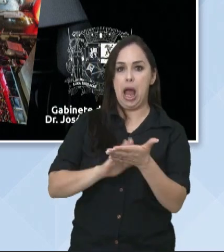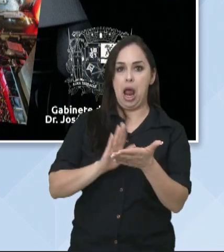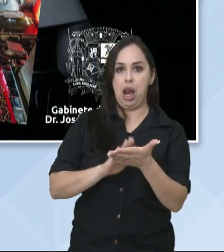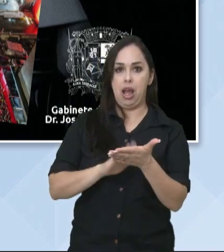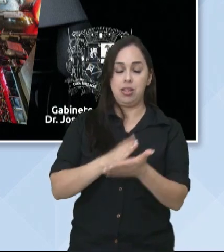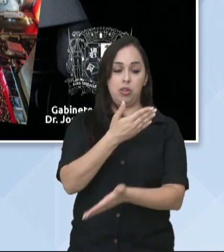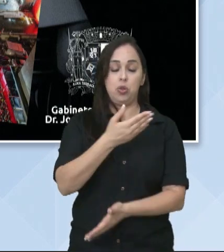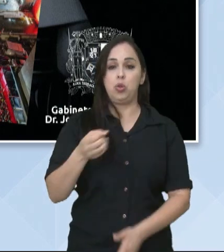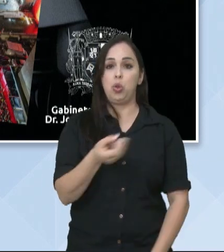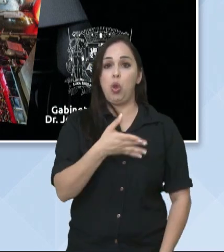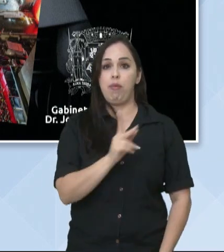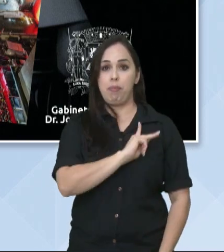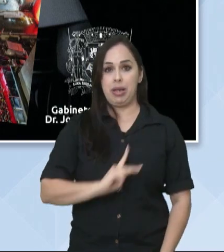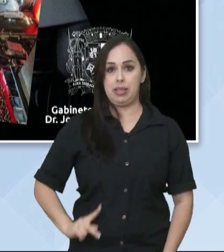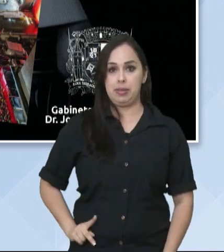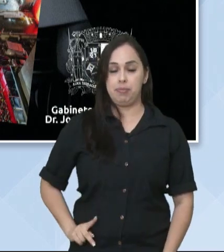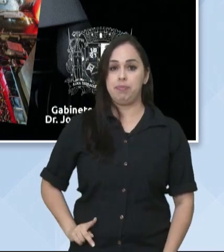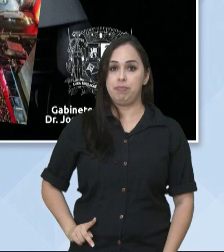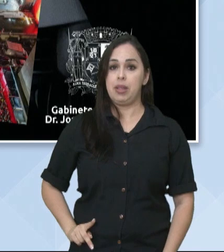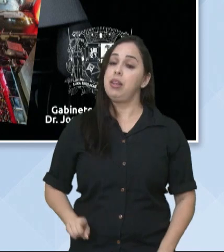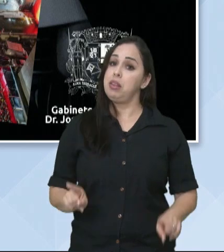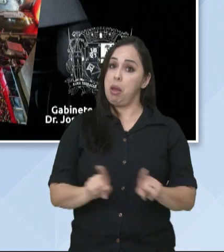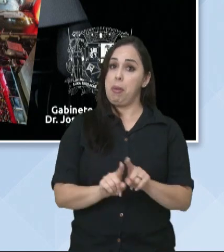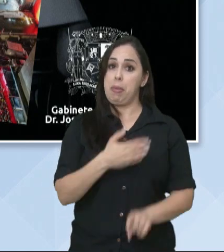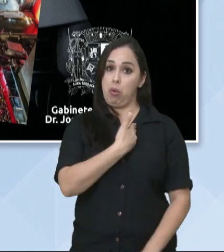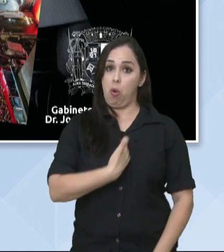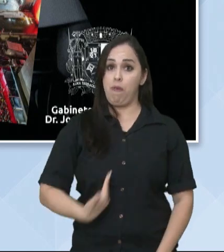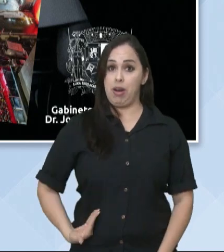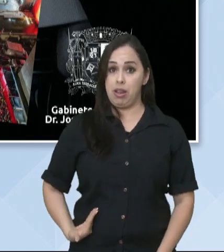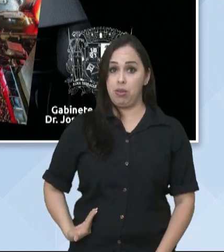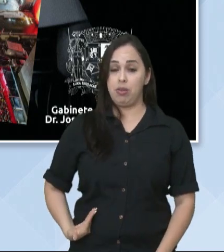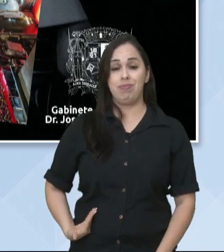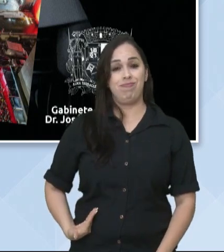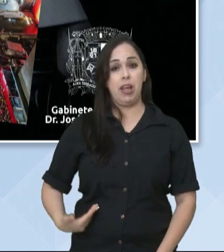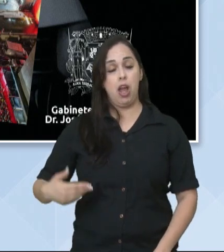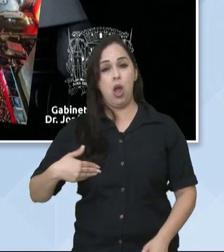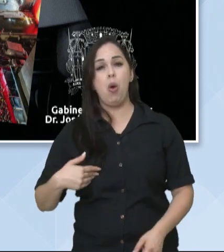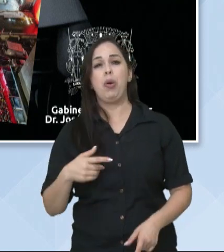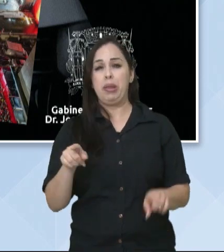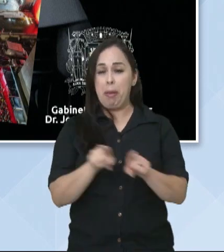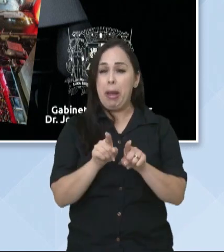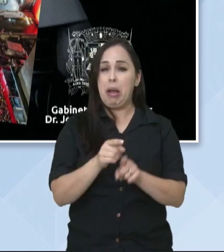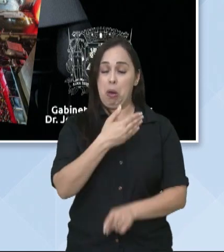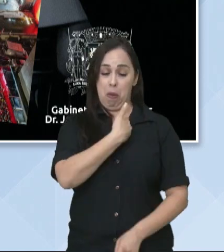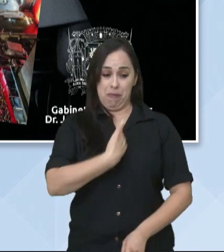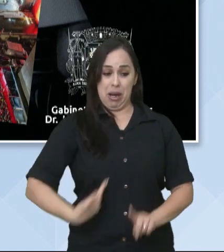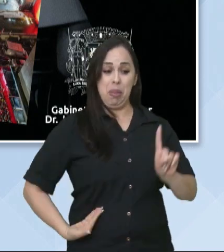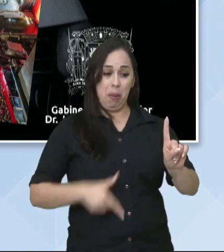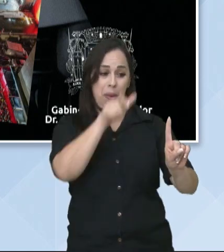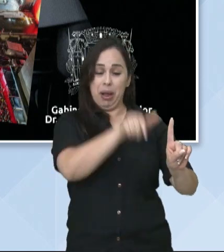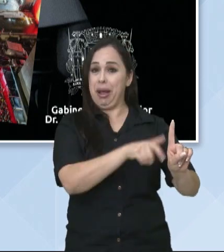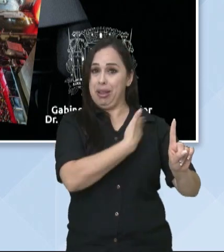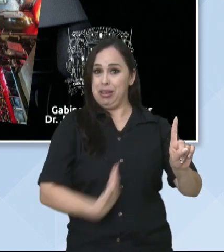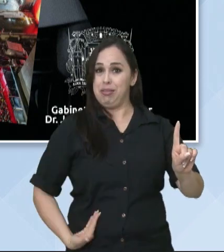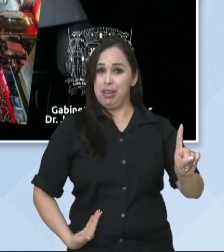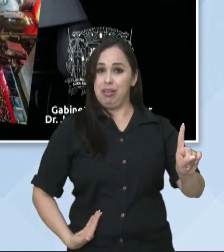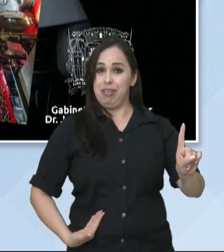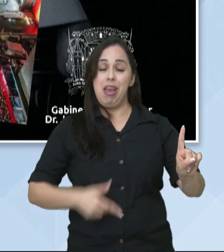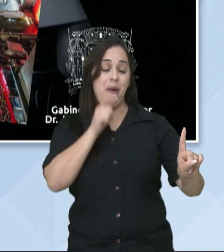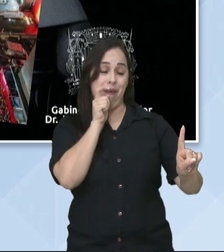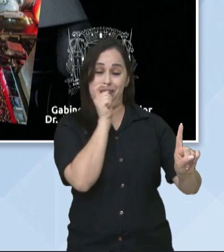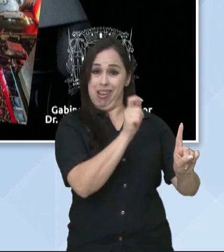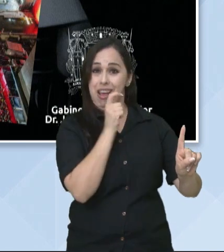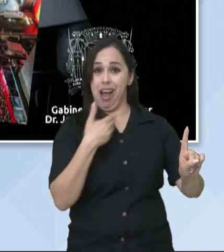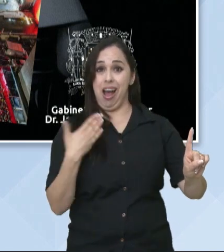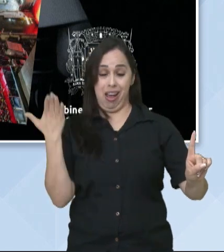novo presidente e também do governador, porque o governador, eu fui contra ele, eu critiquei ele aqui, mas ele teve a decência